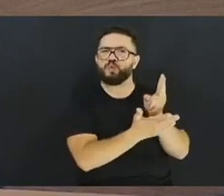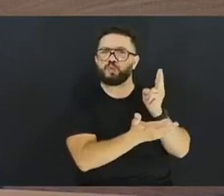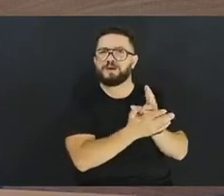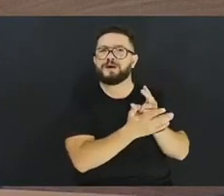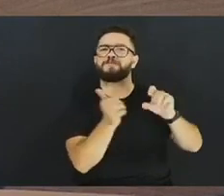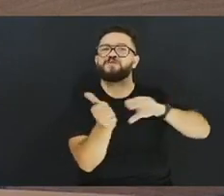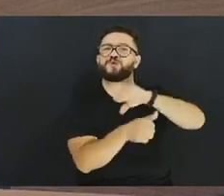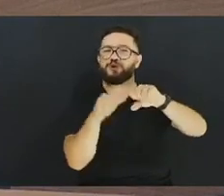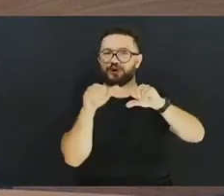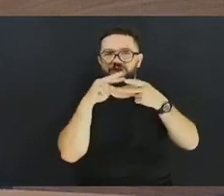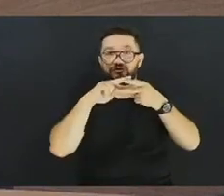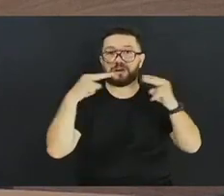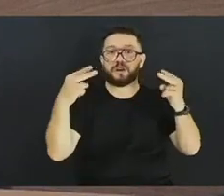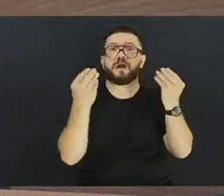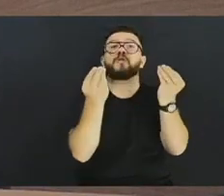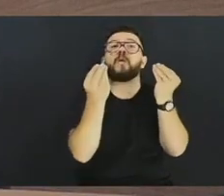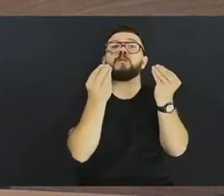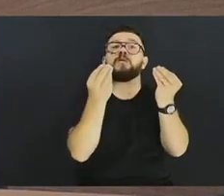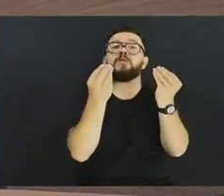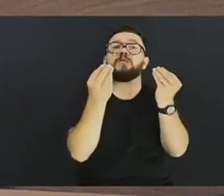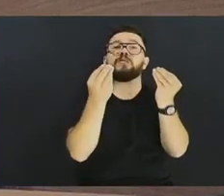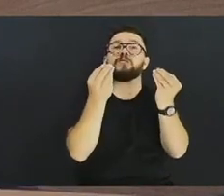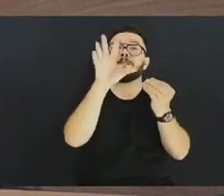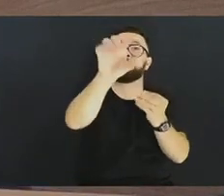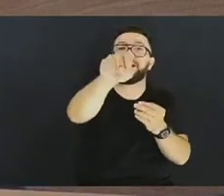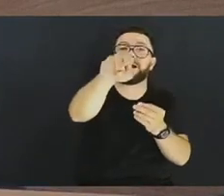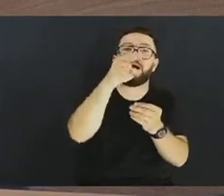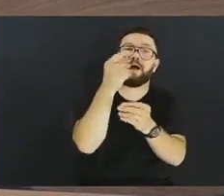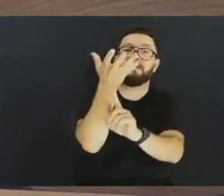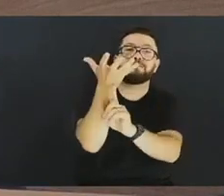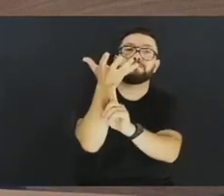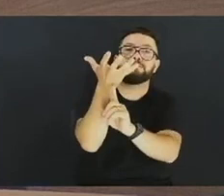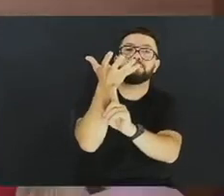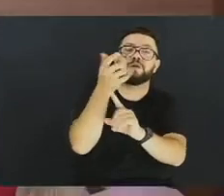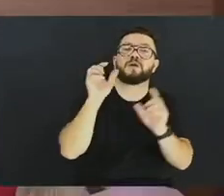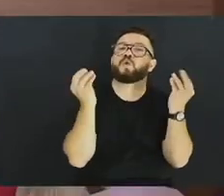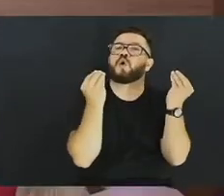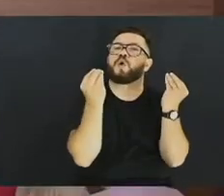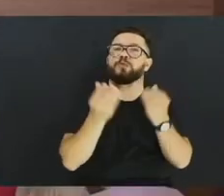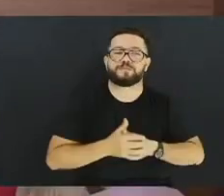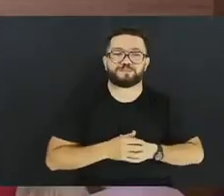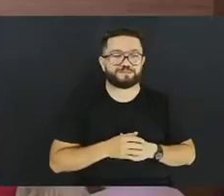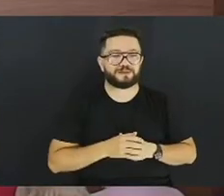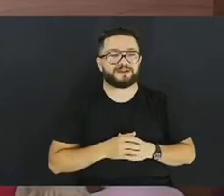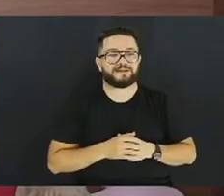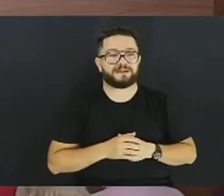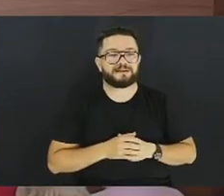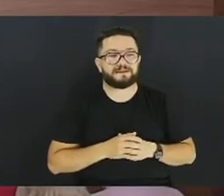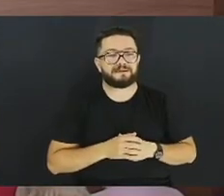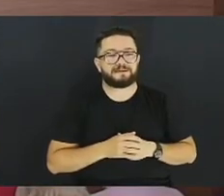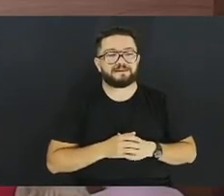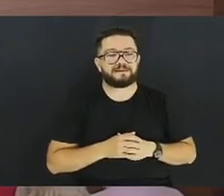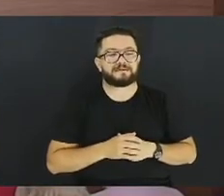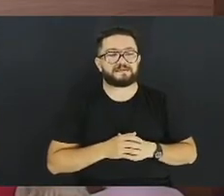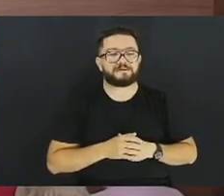para adquirir essas mudas hoje, quem tem interesse? Seria isso. Obrigado. Obrigado, vereador Marcos Vieira. Passo as respostas ao professor Flávio